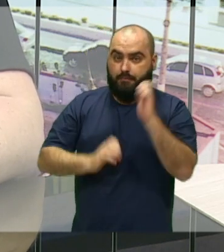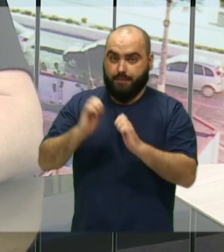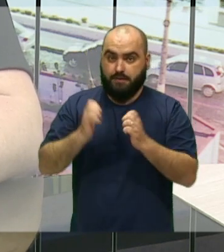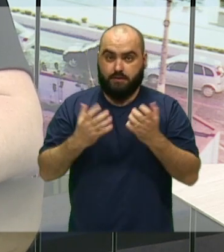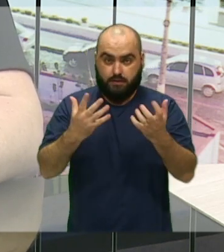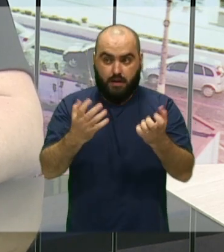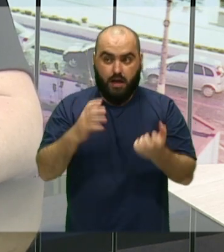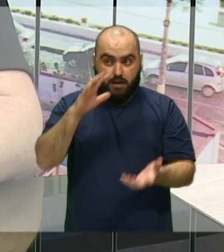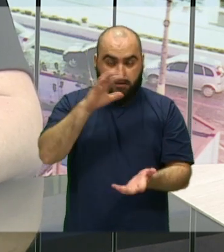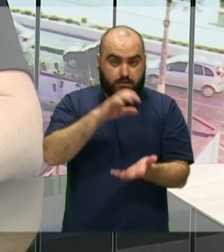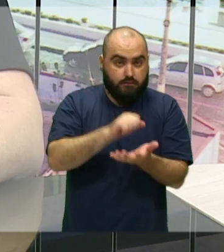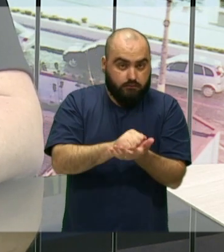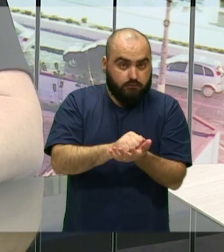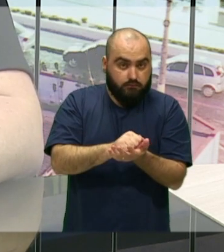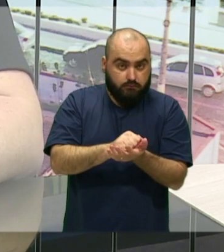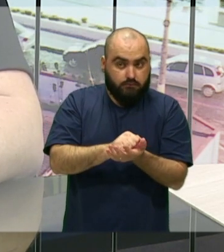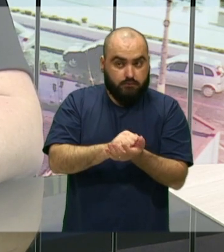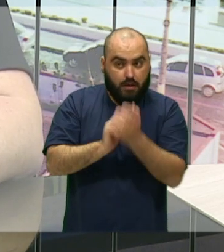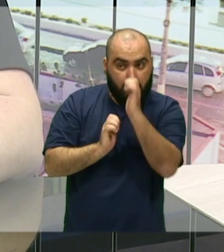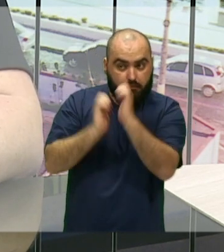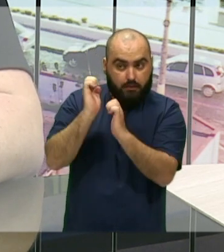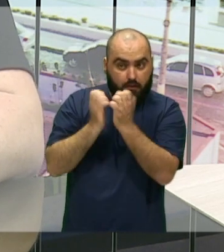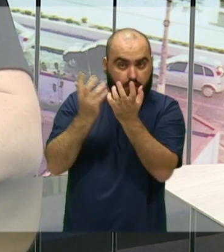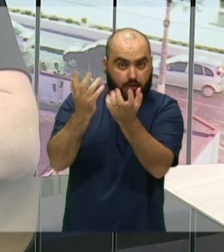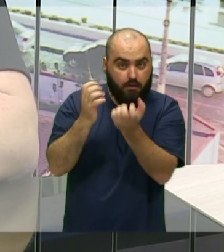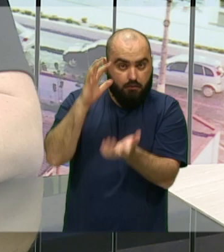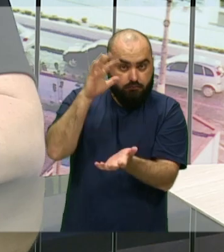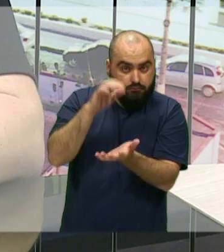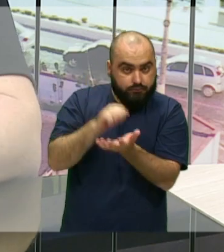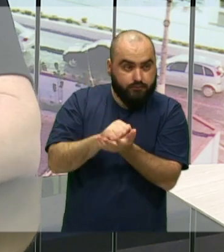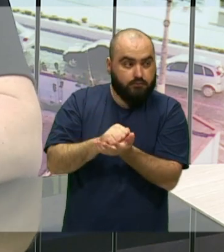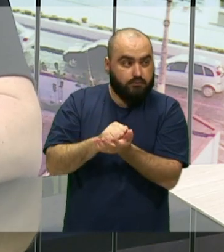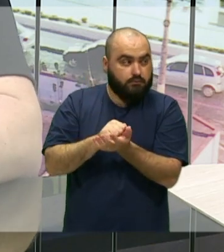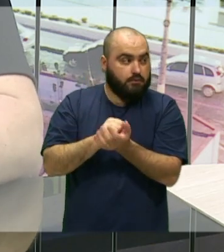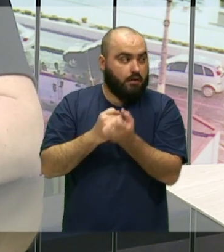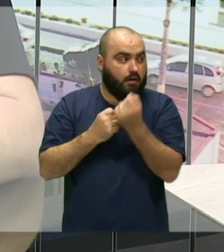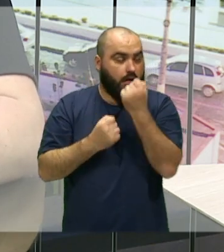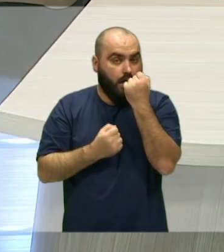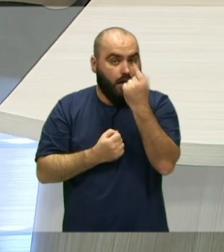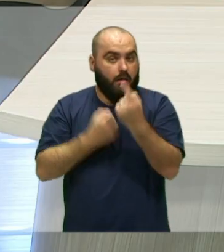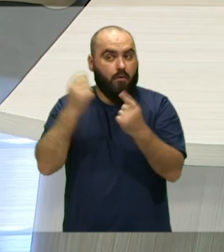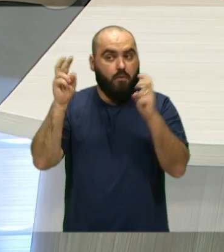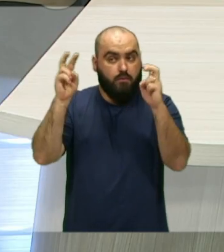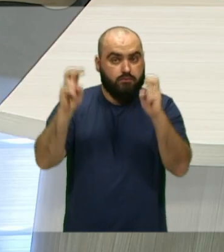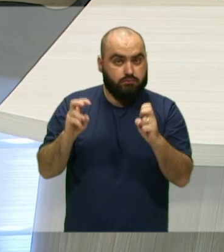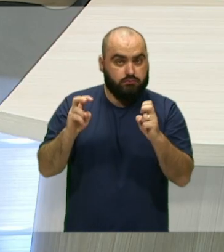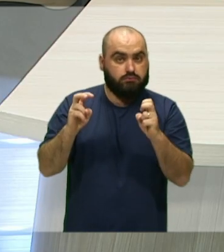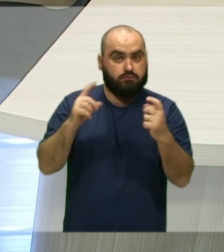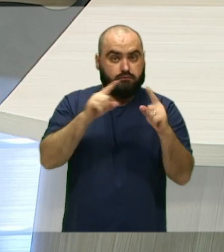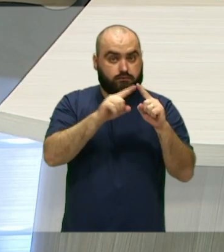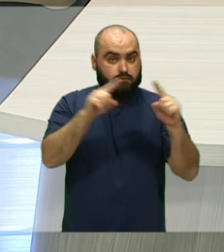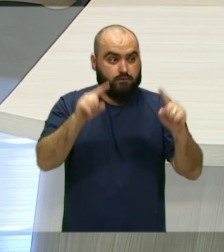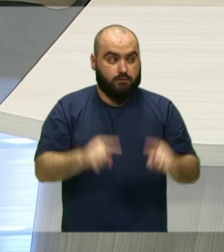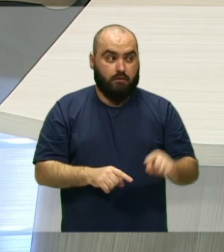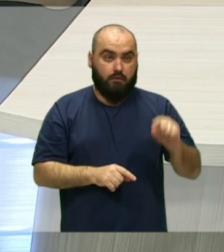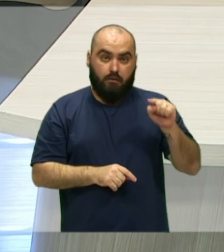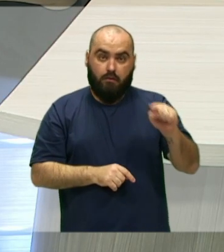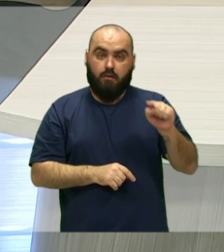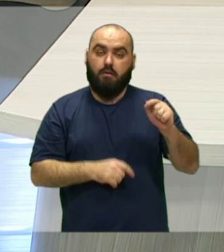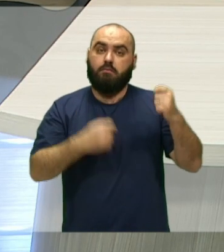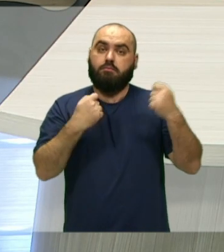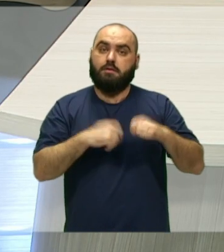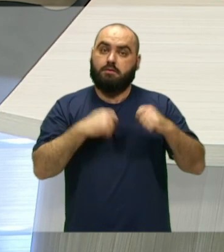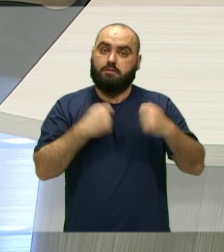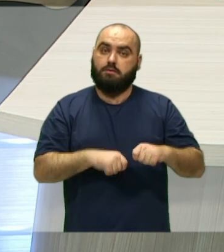eh para relacionado aos trabalhadores ela tem que ou promover